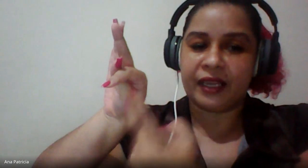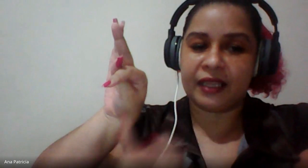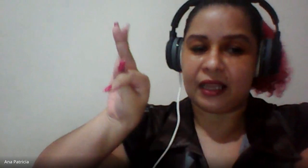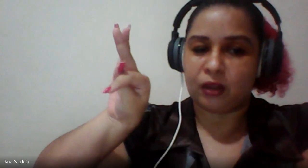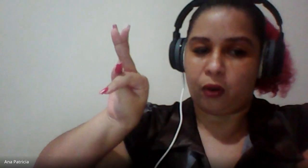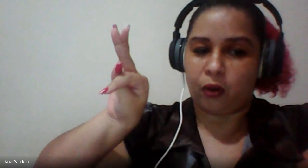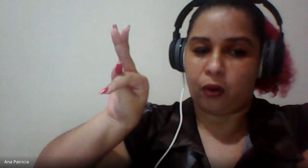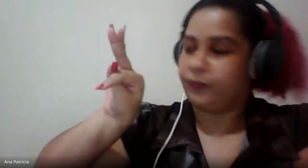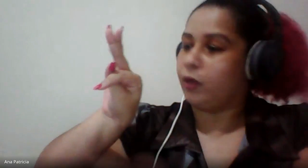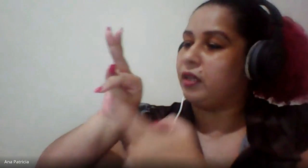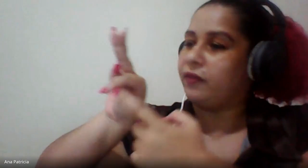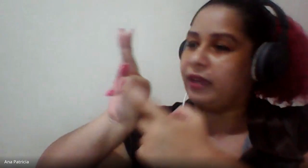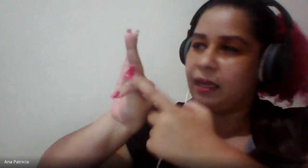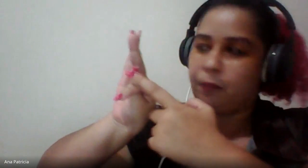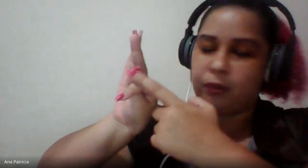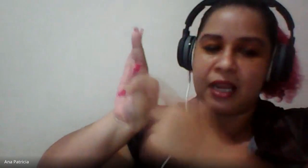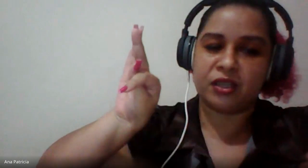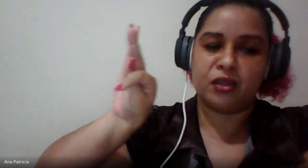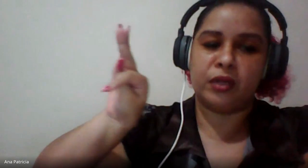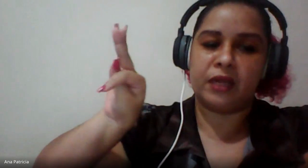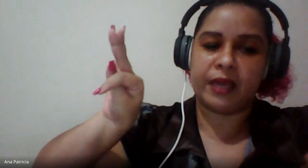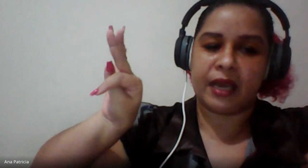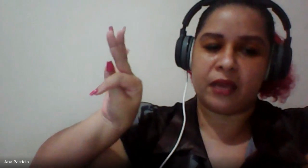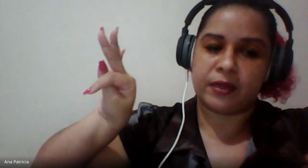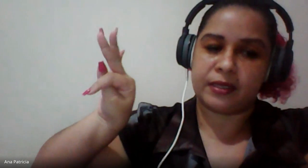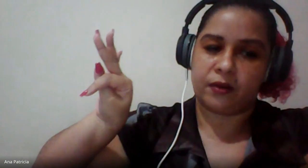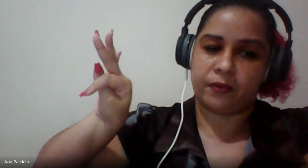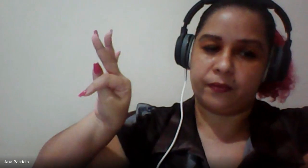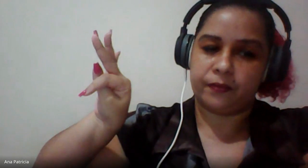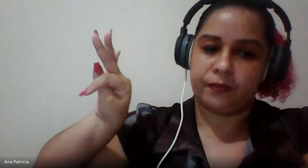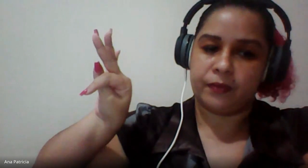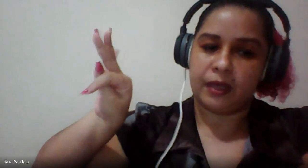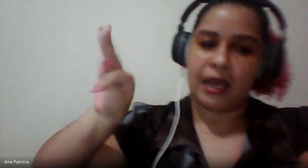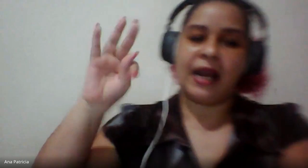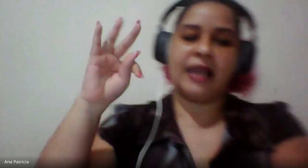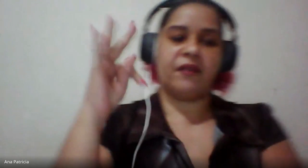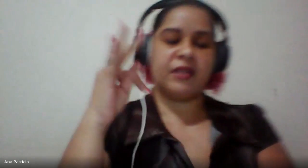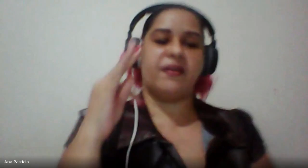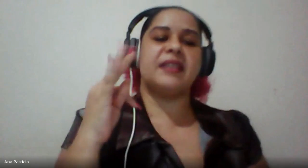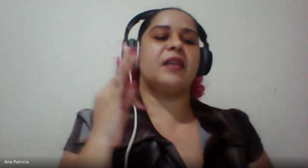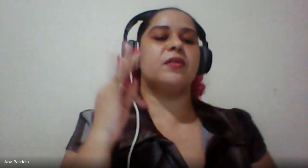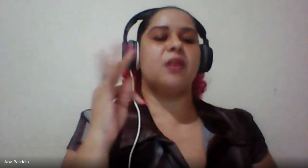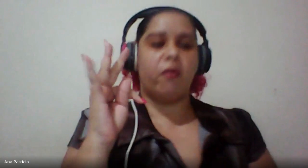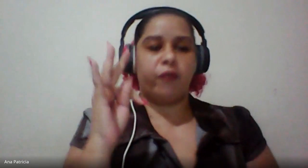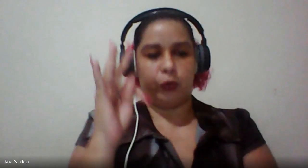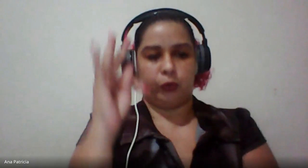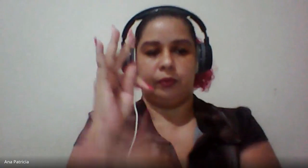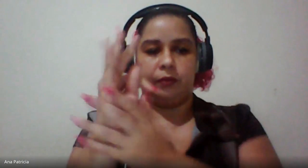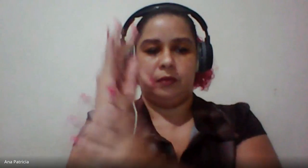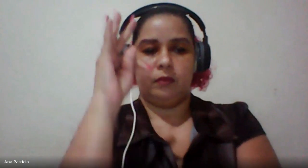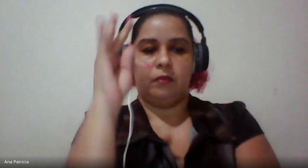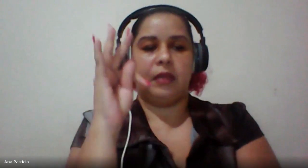fica dentro da toca. Então, o dedo fica aqui por trás do dedo indicador, assim, ó. A letra você faz aqui no seu